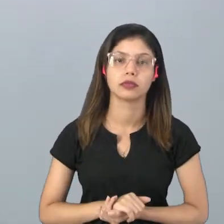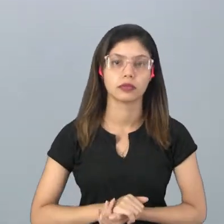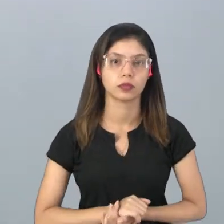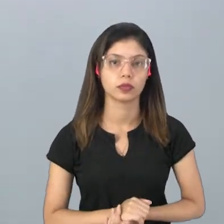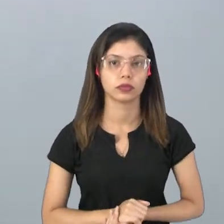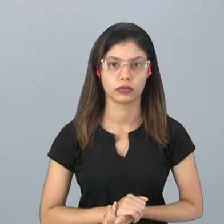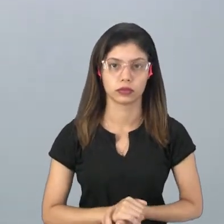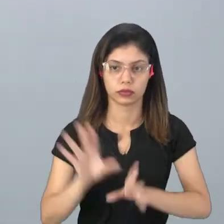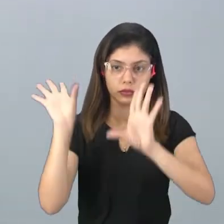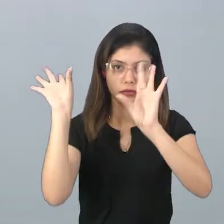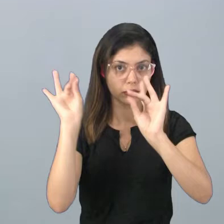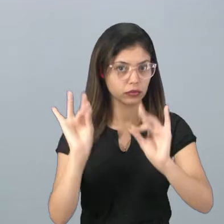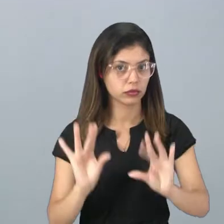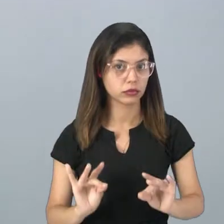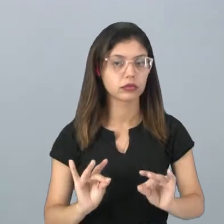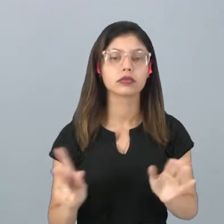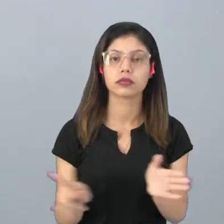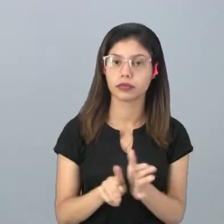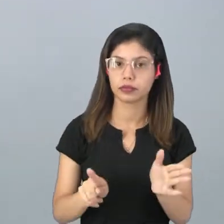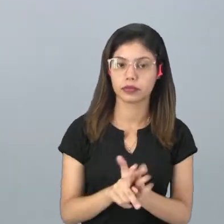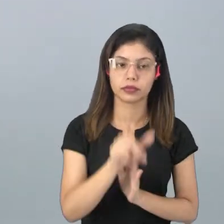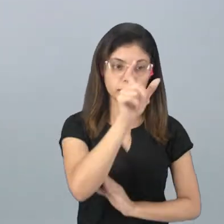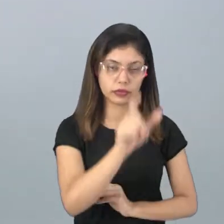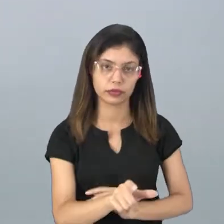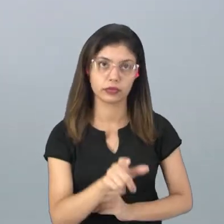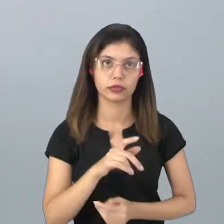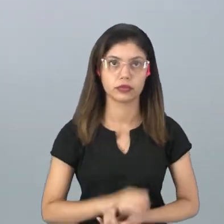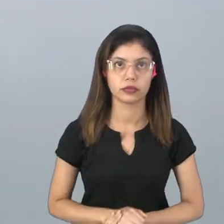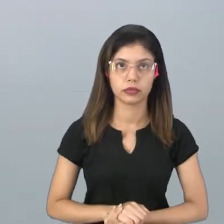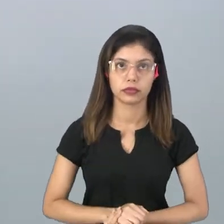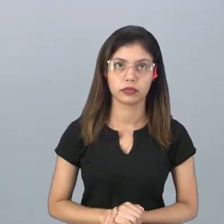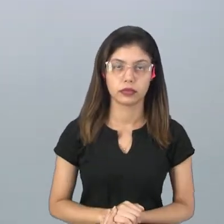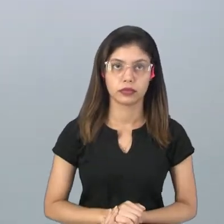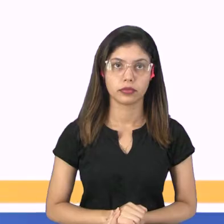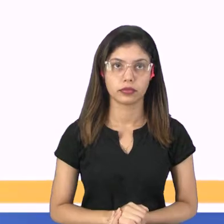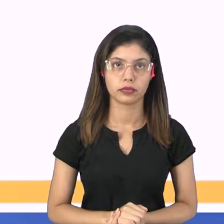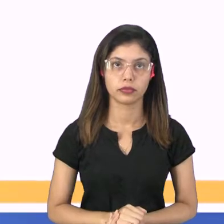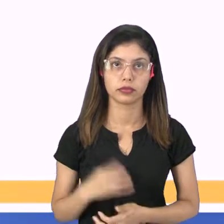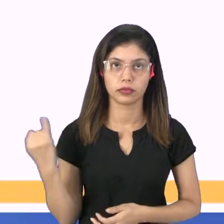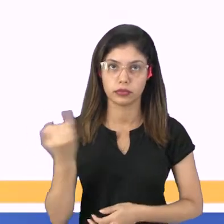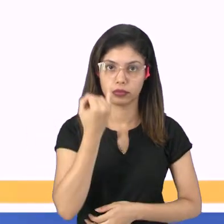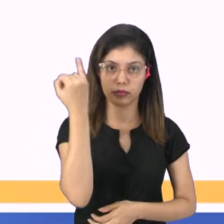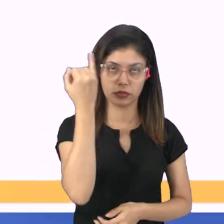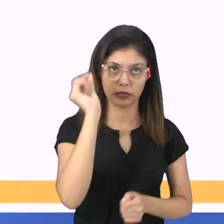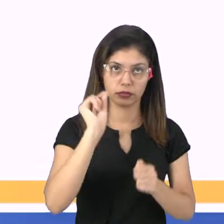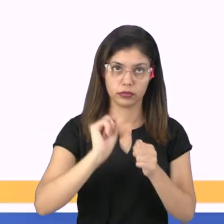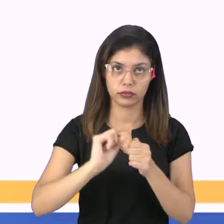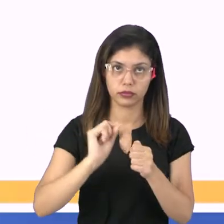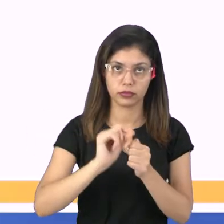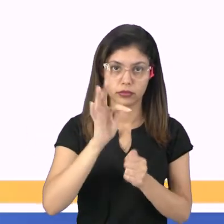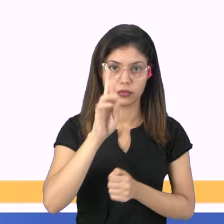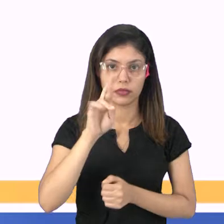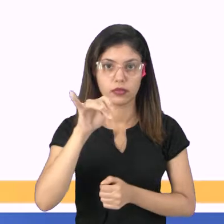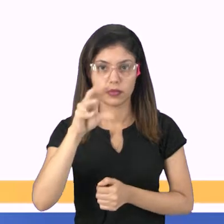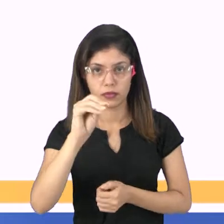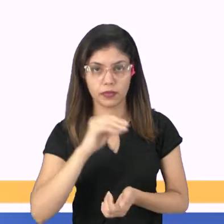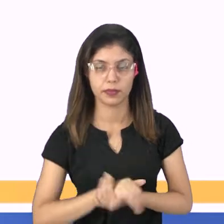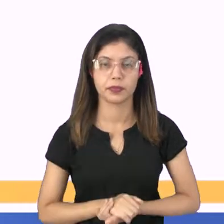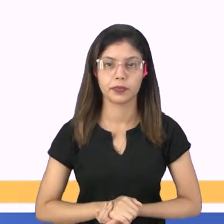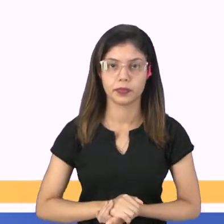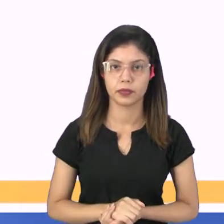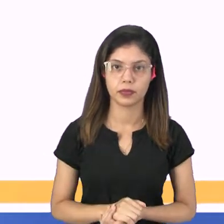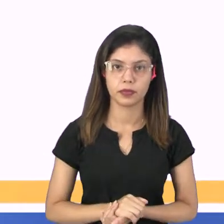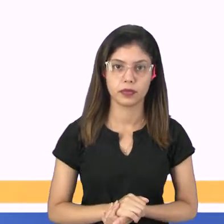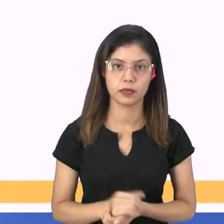irmãos, esses detalhes da vida pessoal dessa pessoa. Depois, principais